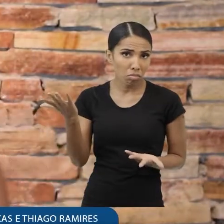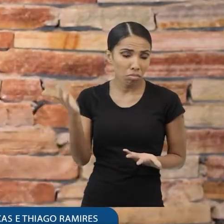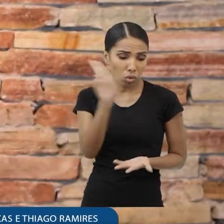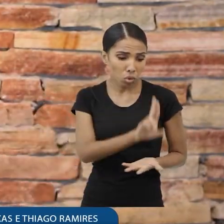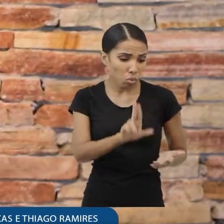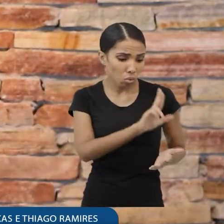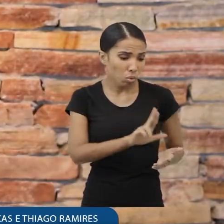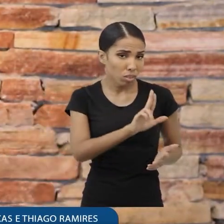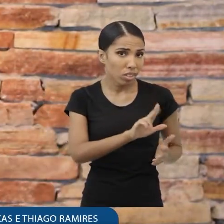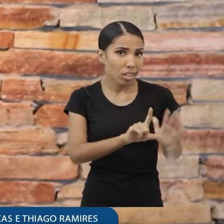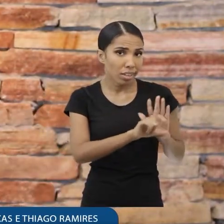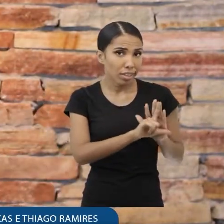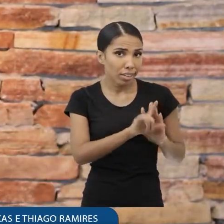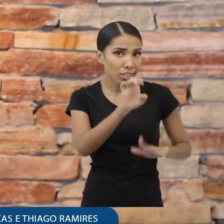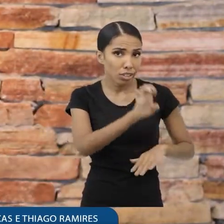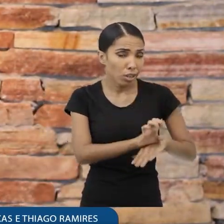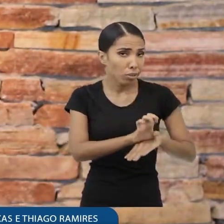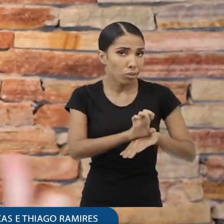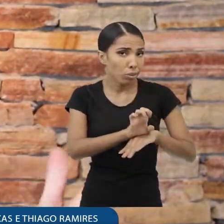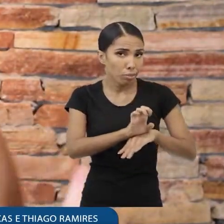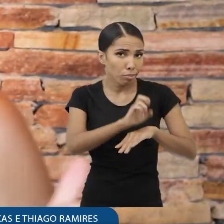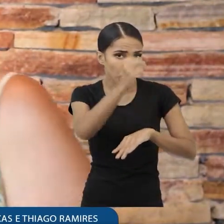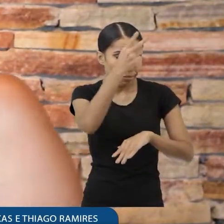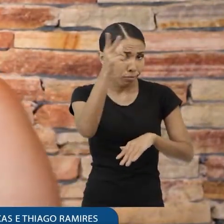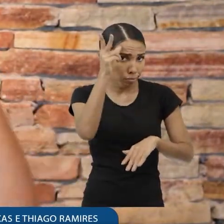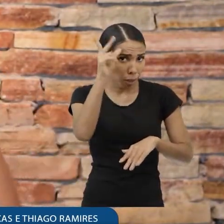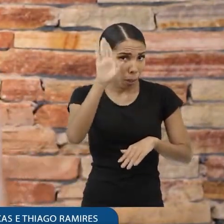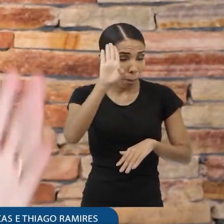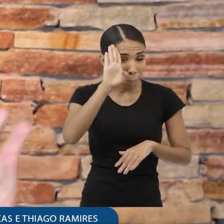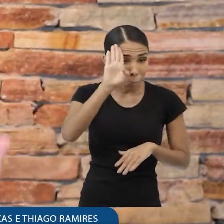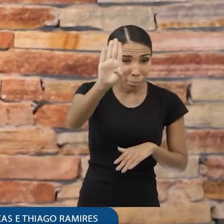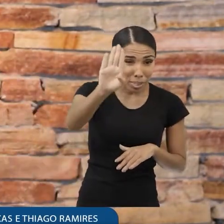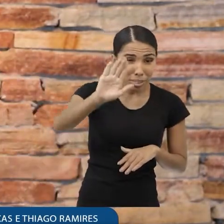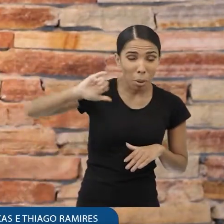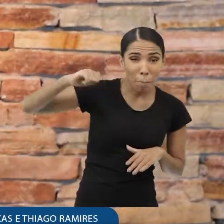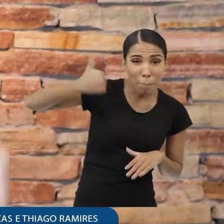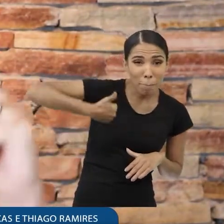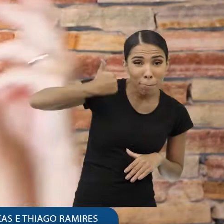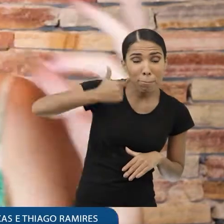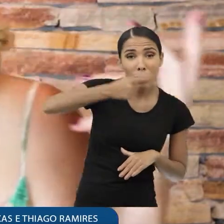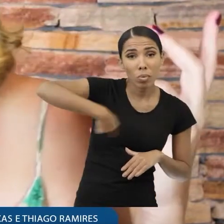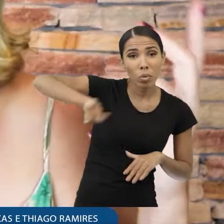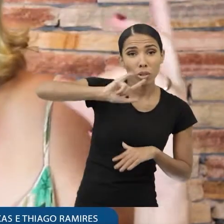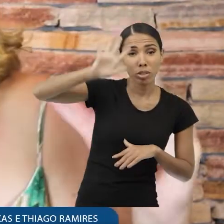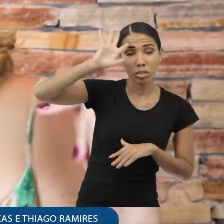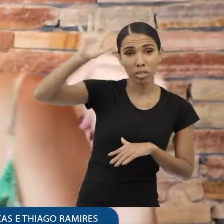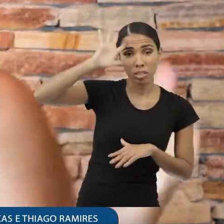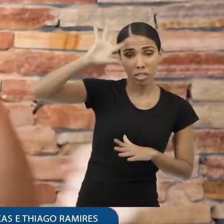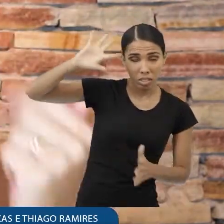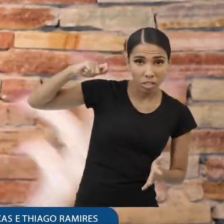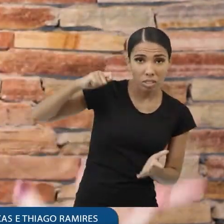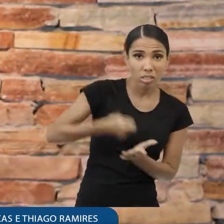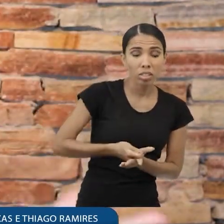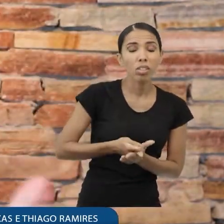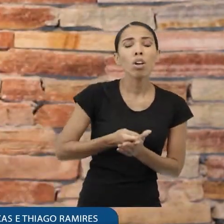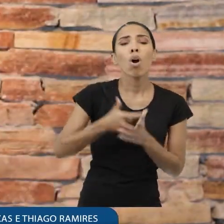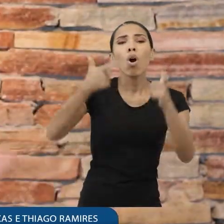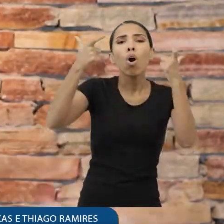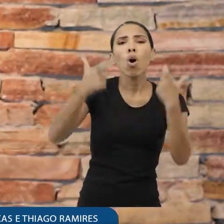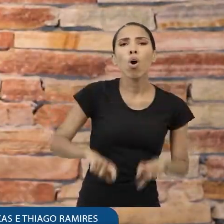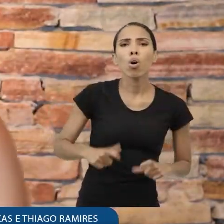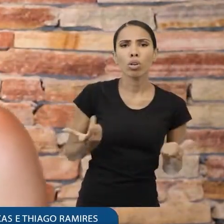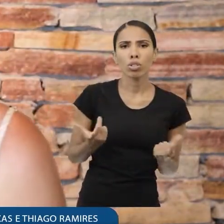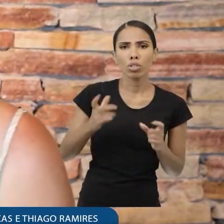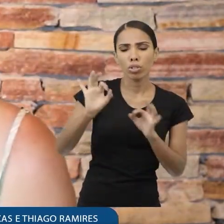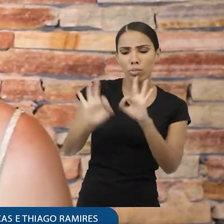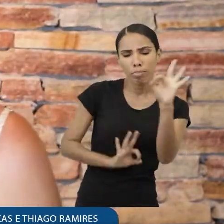incentivo estaduais e municipais. Então, esse é o primeiro ponto que você precisa pensar para poder decidir onde que